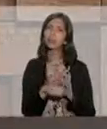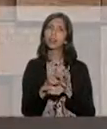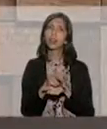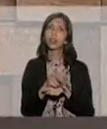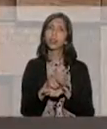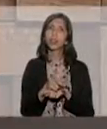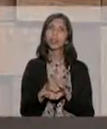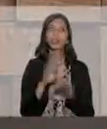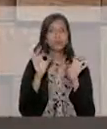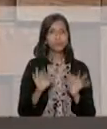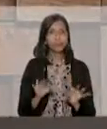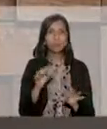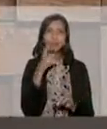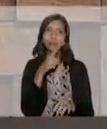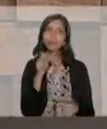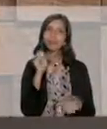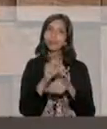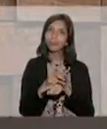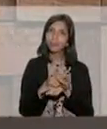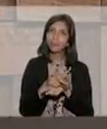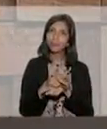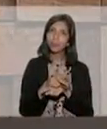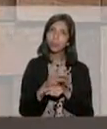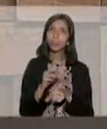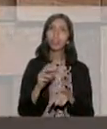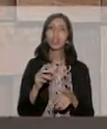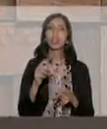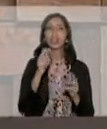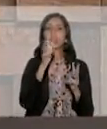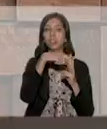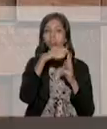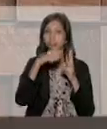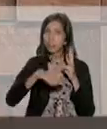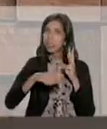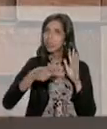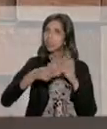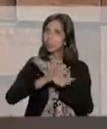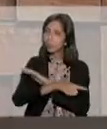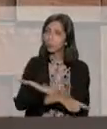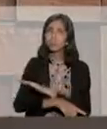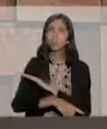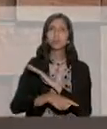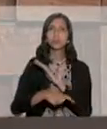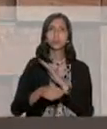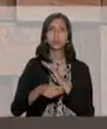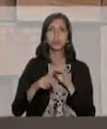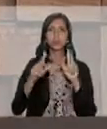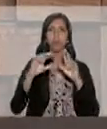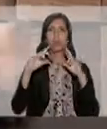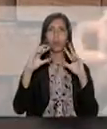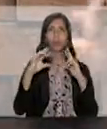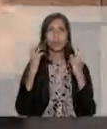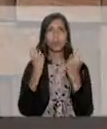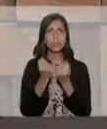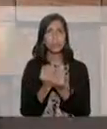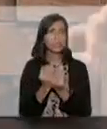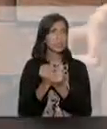entrar. E, de fato, eu entrei, foram 3 meses muito intensos com o Flávio de Campos, uma oficina,